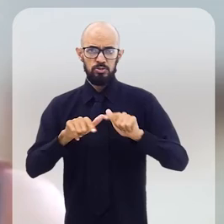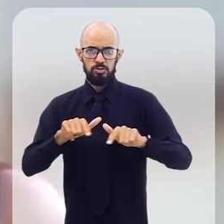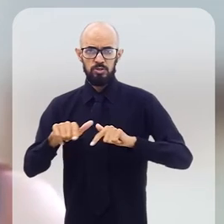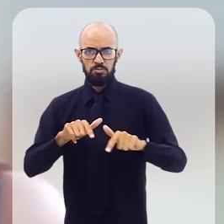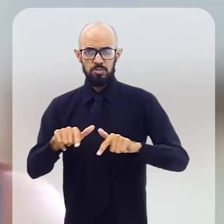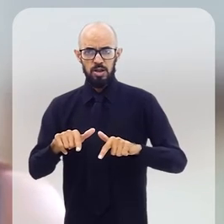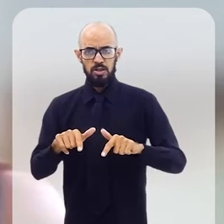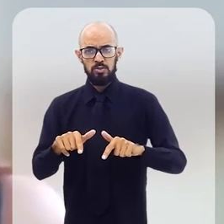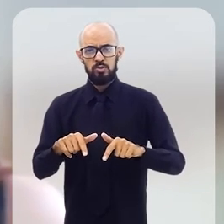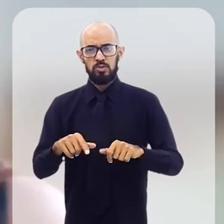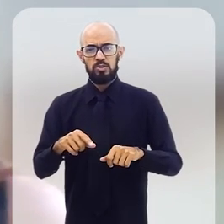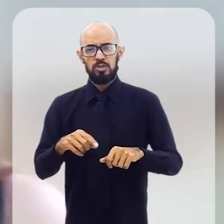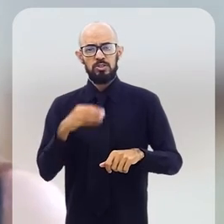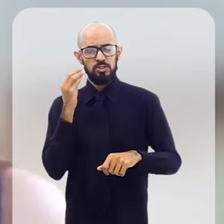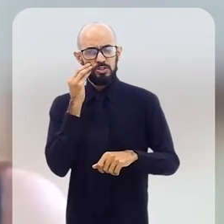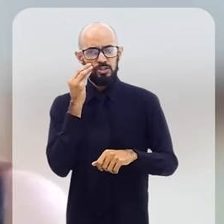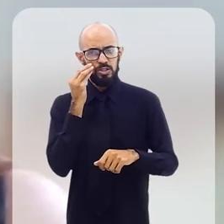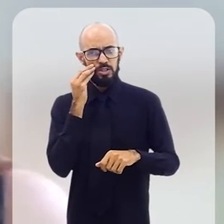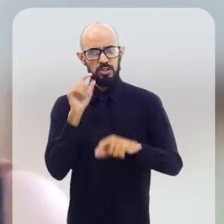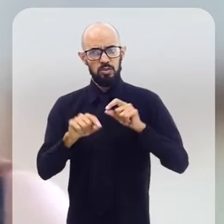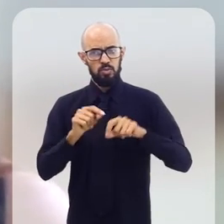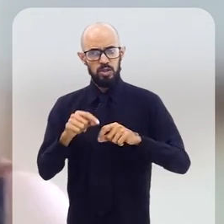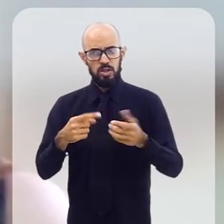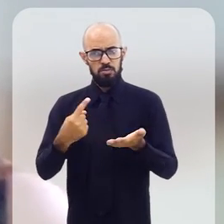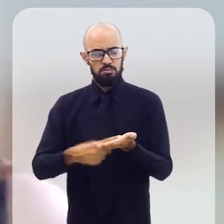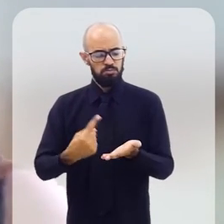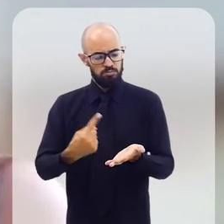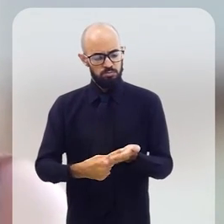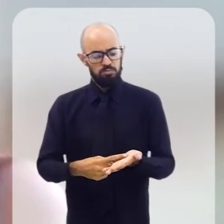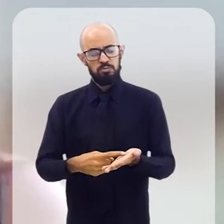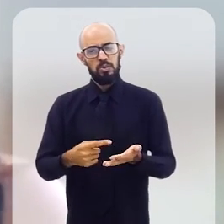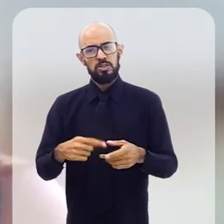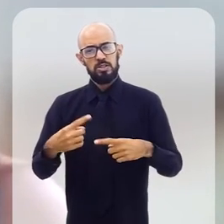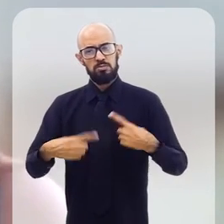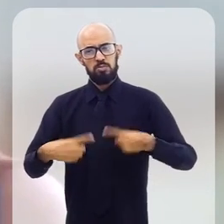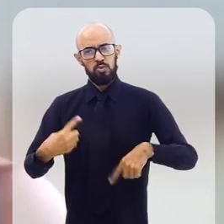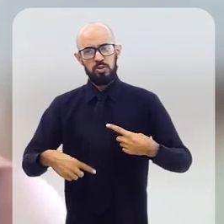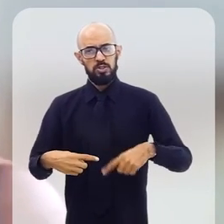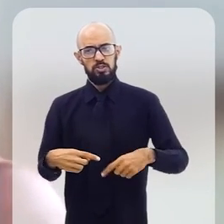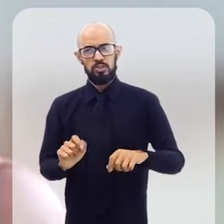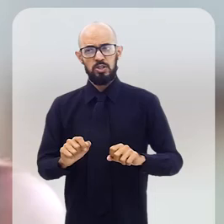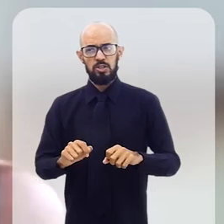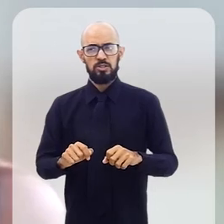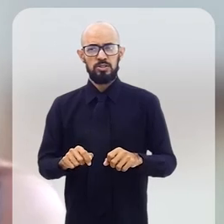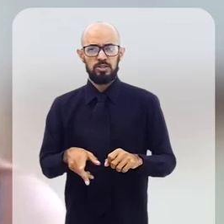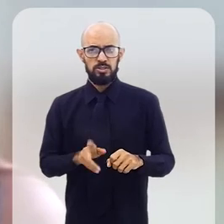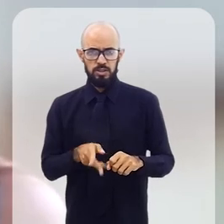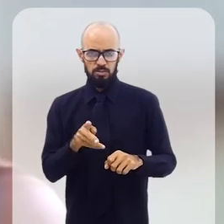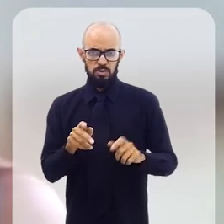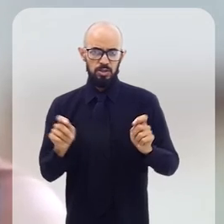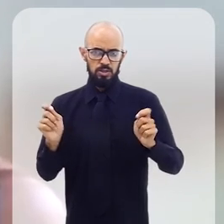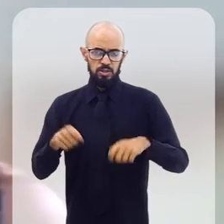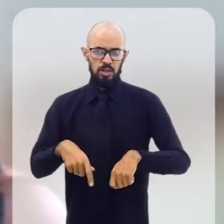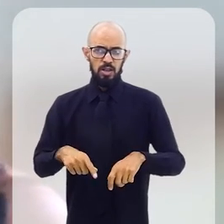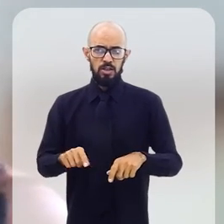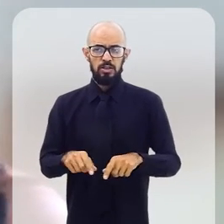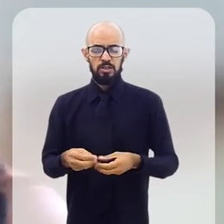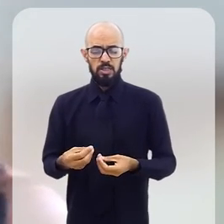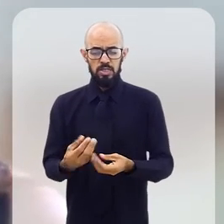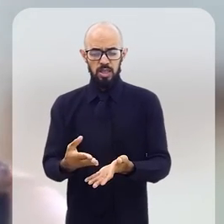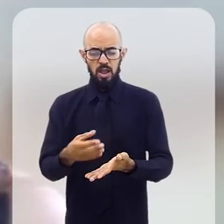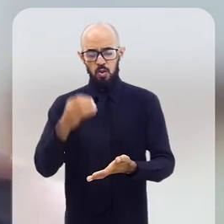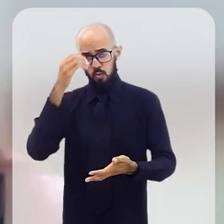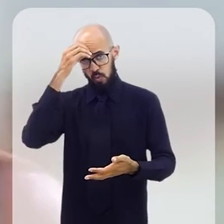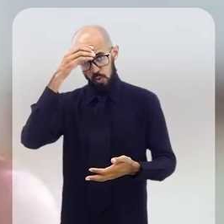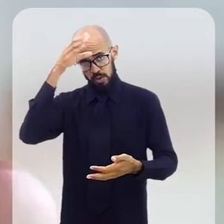cronograma de atividade dessas empresas. Então, a gente tenta alinhar, né, afinar essas políticas corporativas o máximo